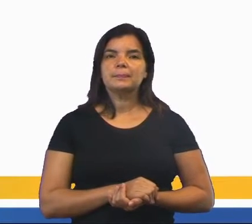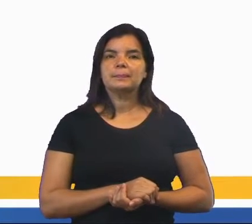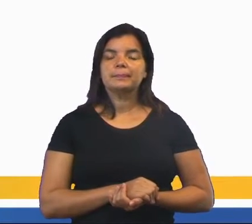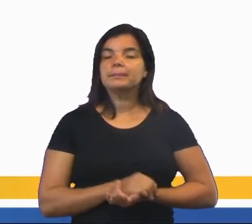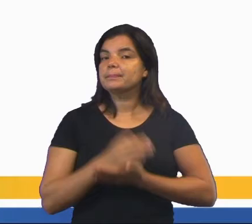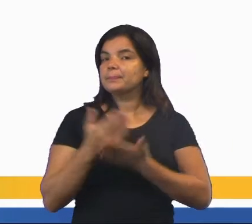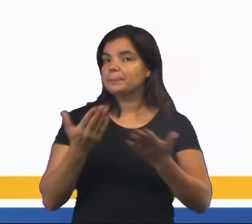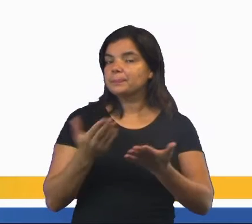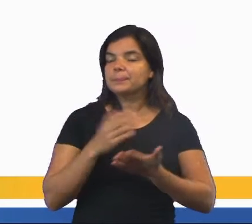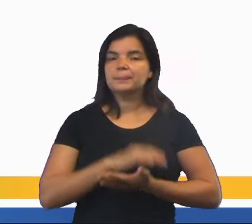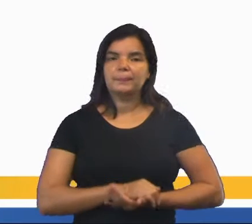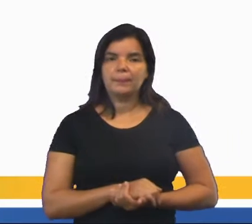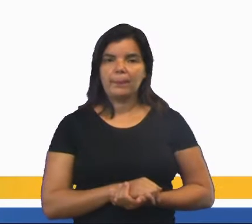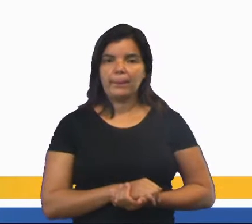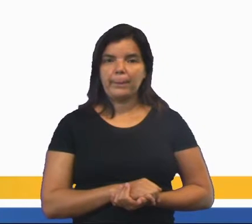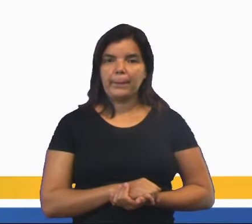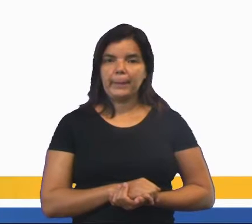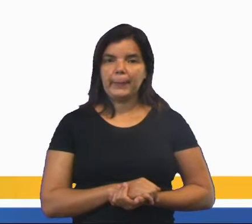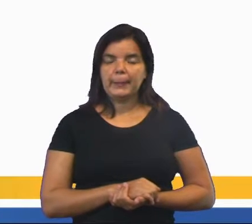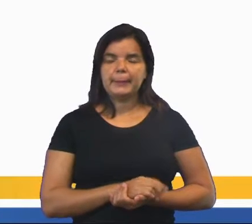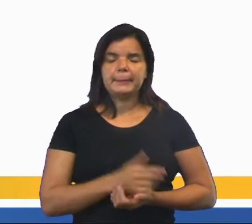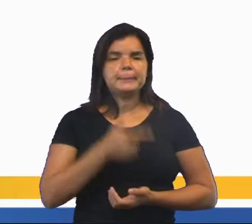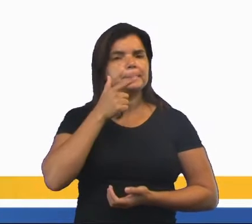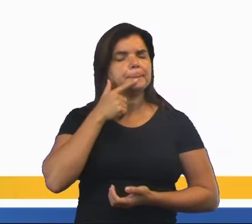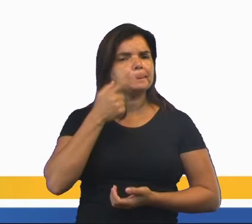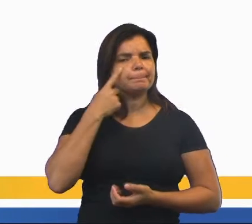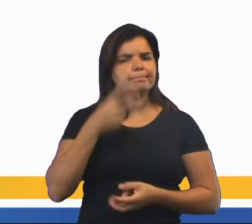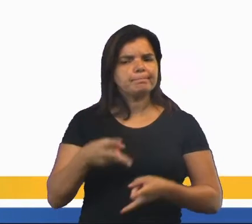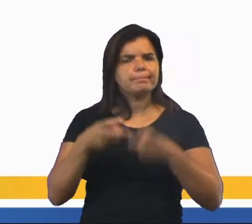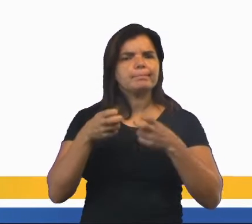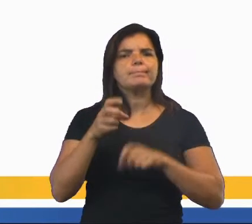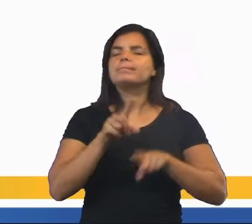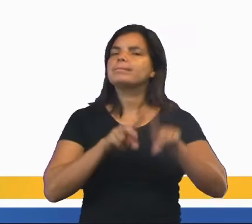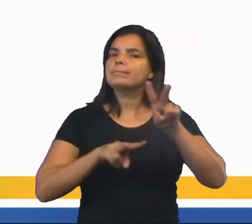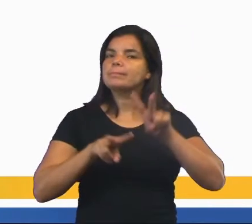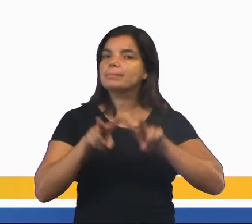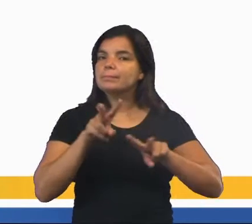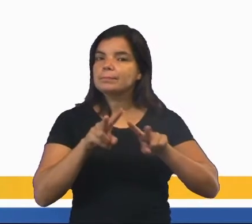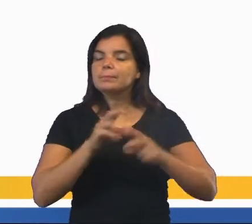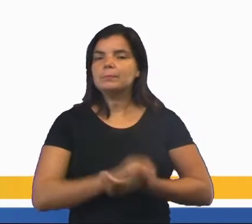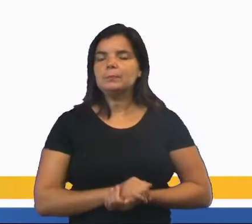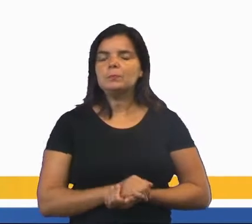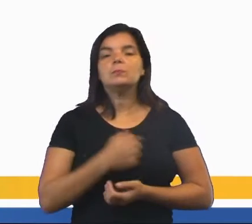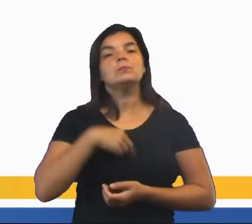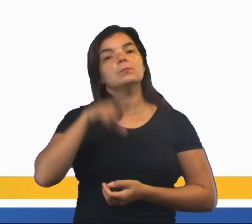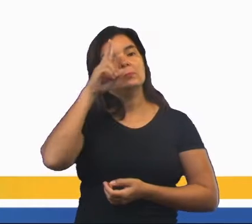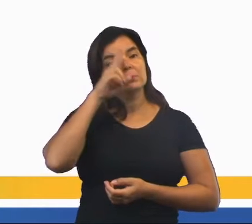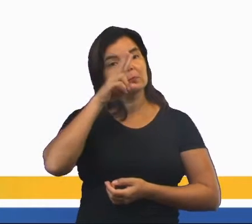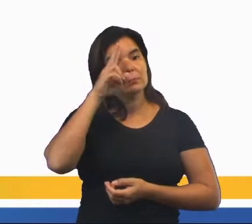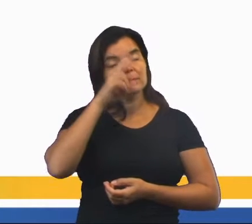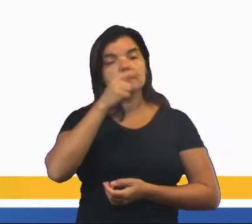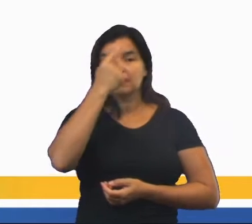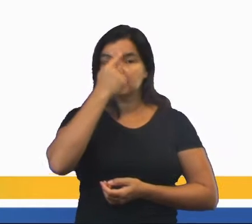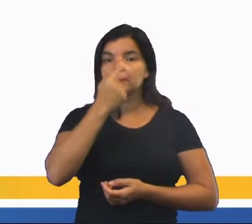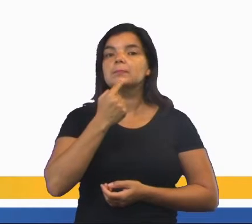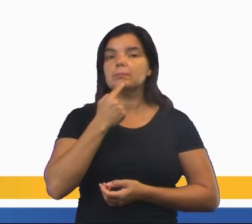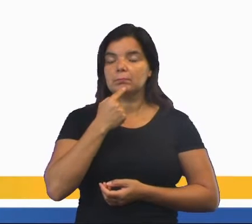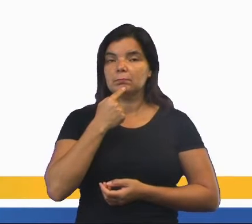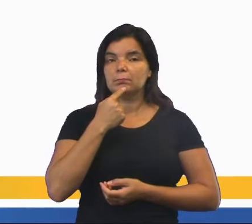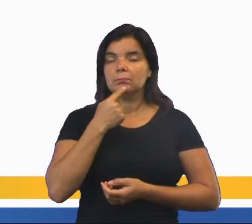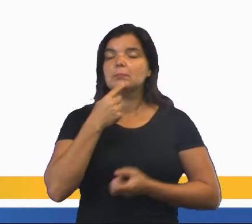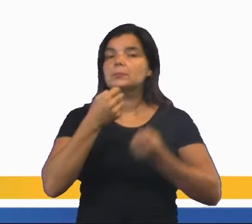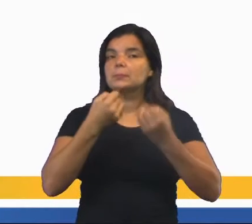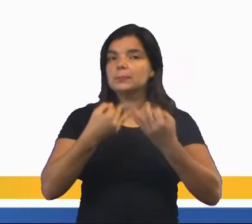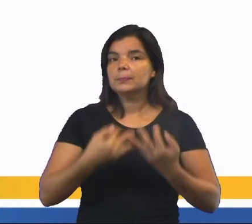E aí, turminha? O que vocês conseguem visualizar aí? Quero lembrar a partir dessa imagem de um ponto que